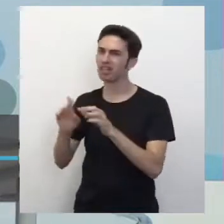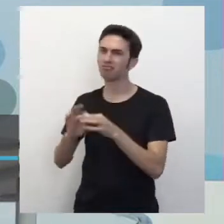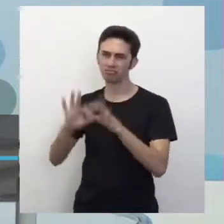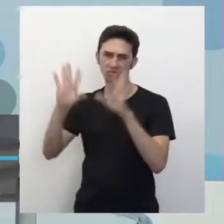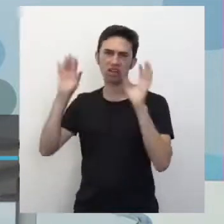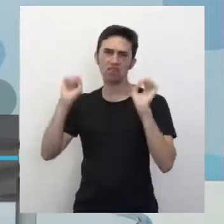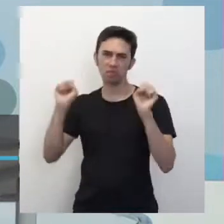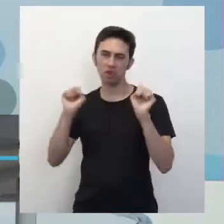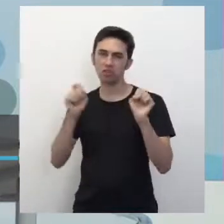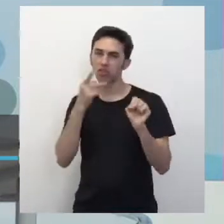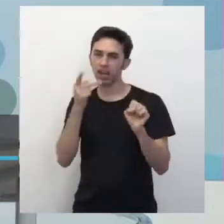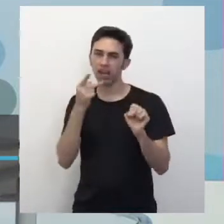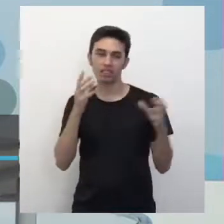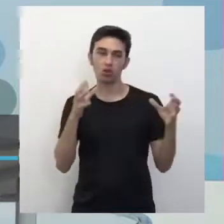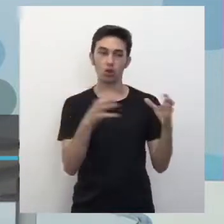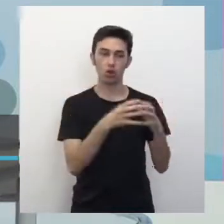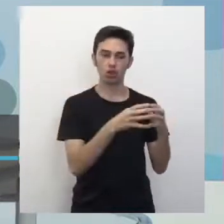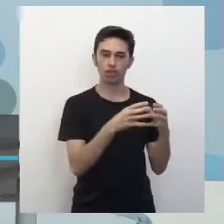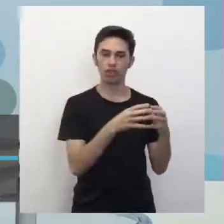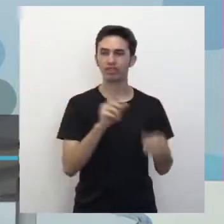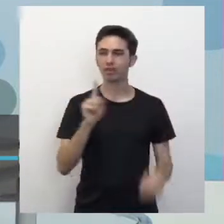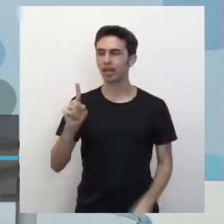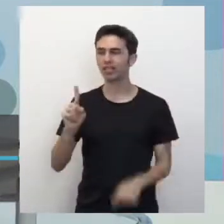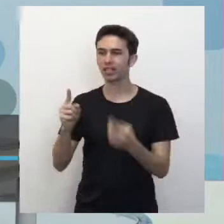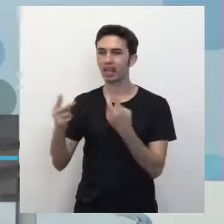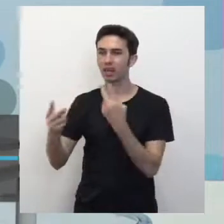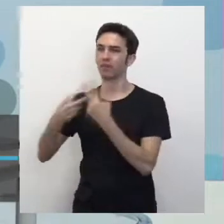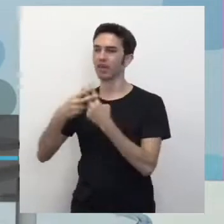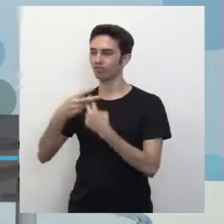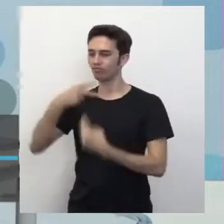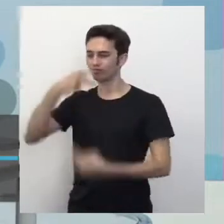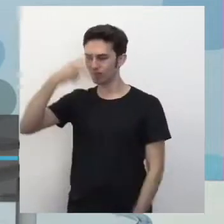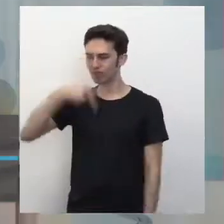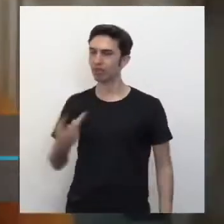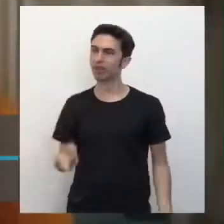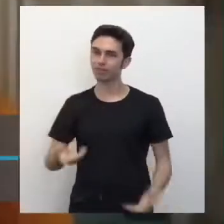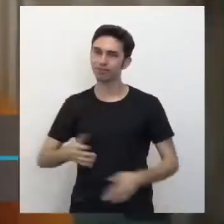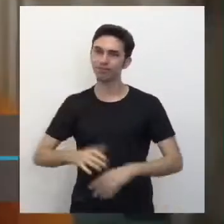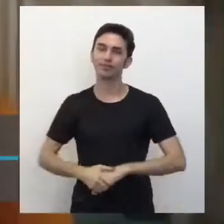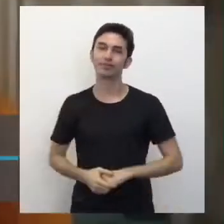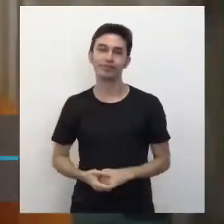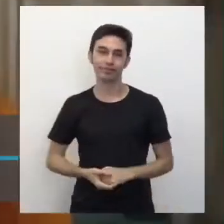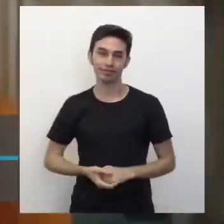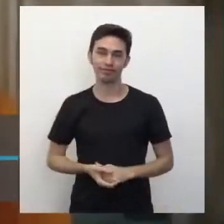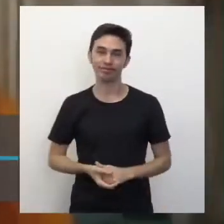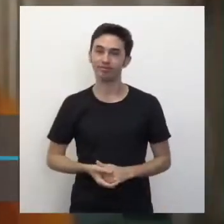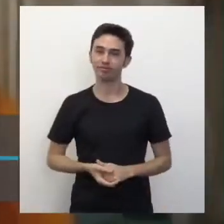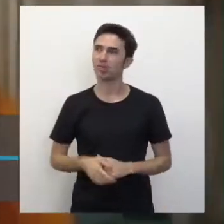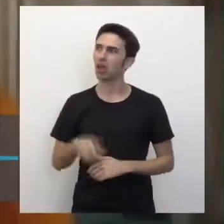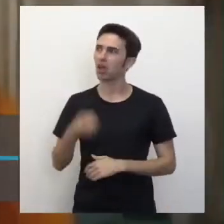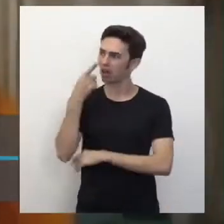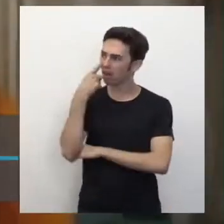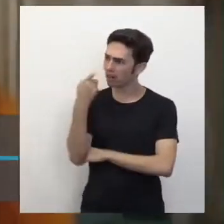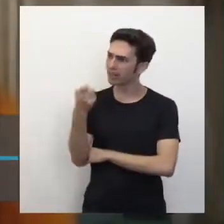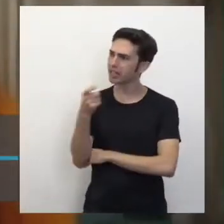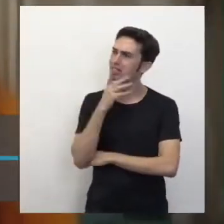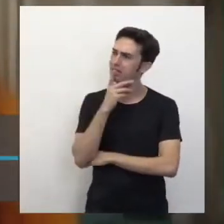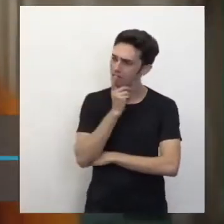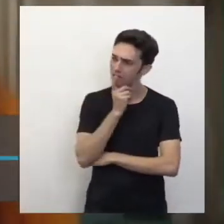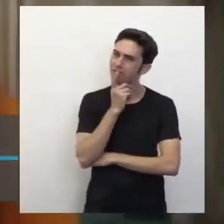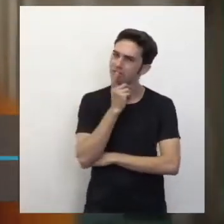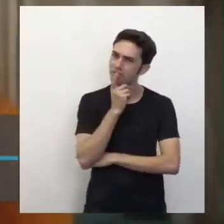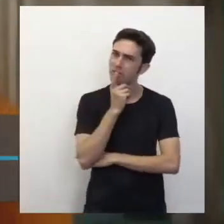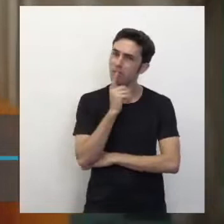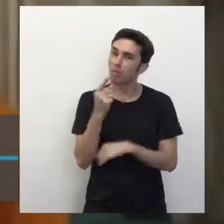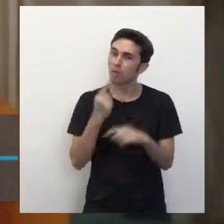coletividade, mas preso em si mesmo. Ah, interessante, né, Marconi? Porque em